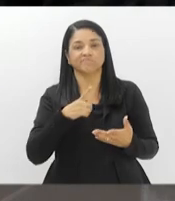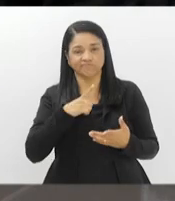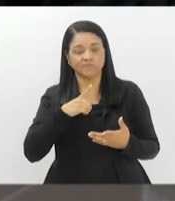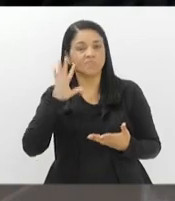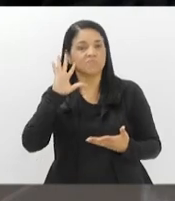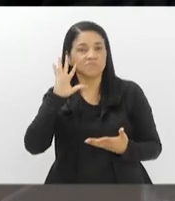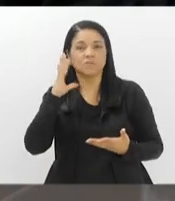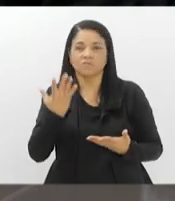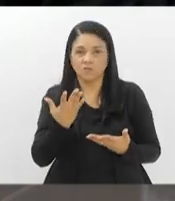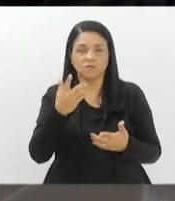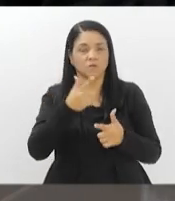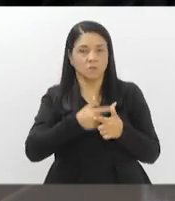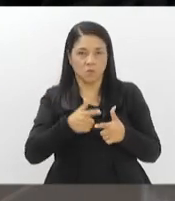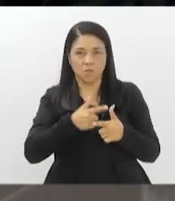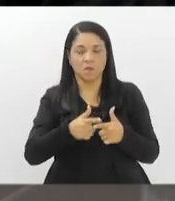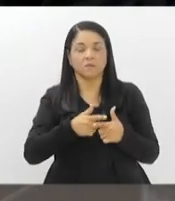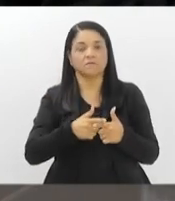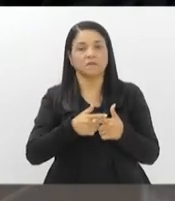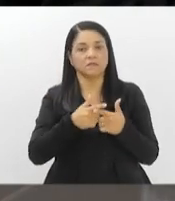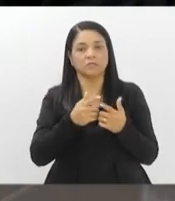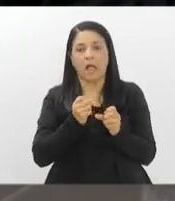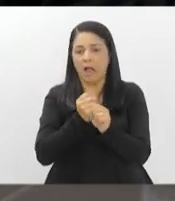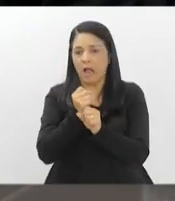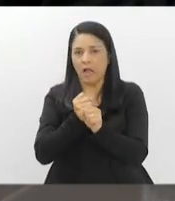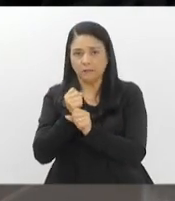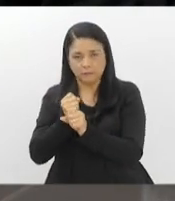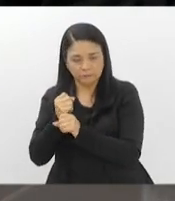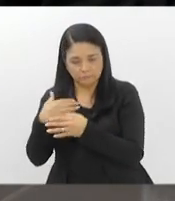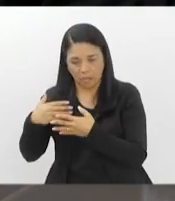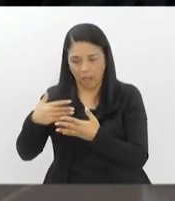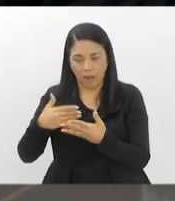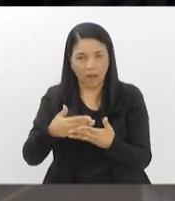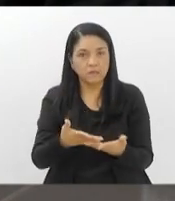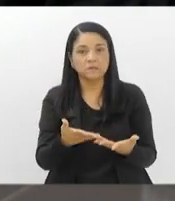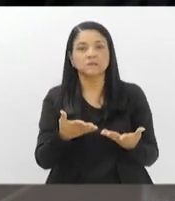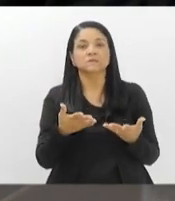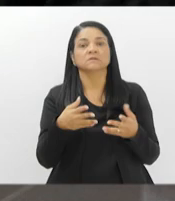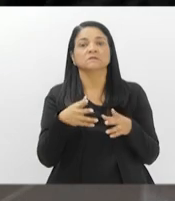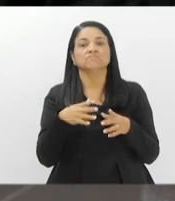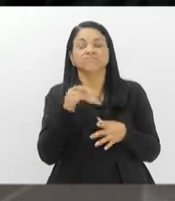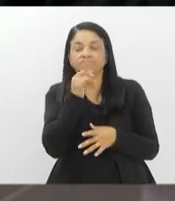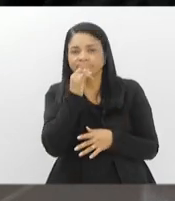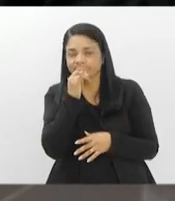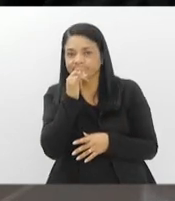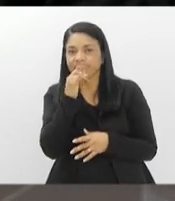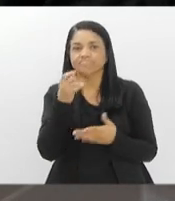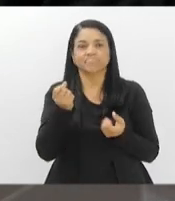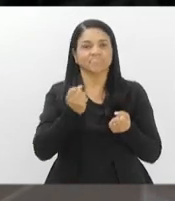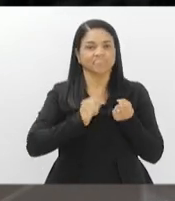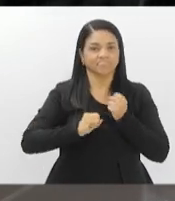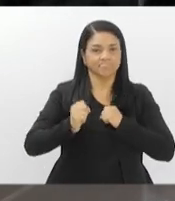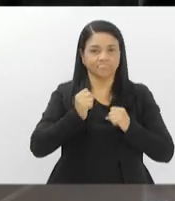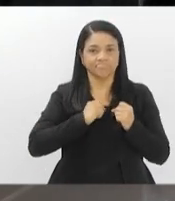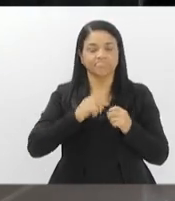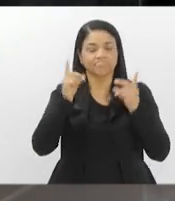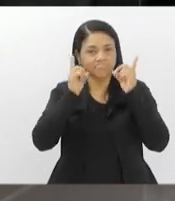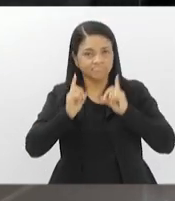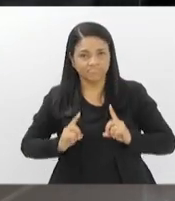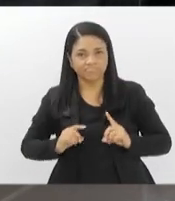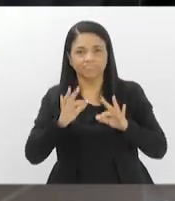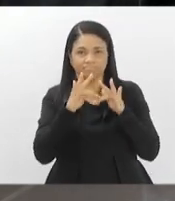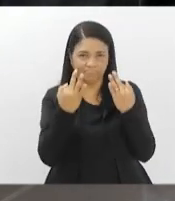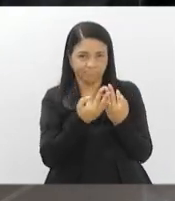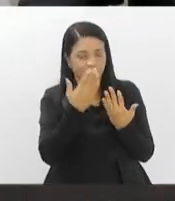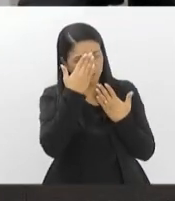solucionar esse problema que vem se alastrando há muito tempo e e e trazendo muita tristeza e ansiedade depressão para muitas famílias